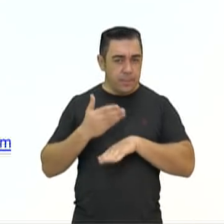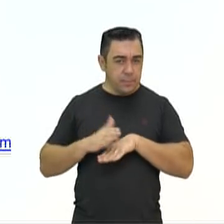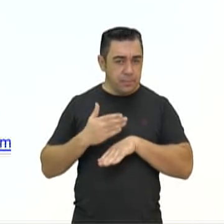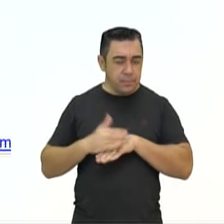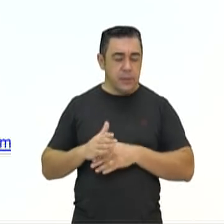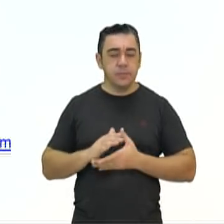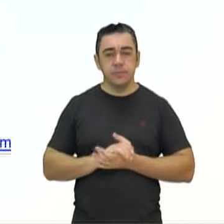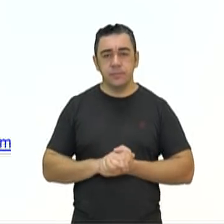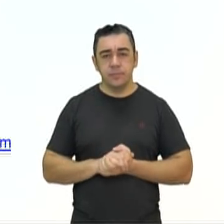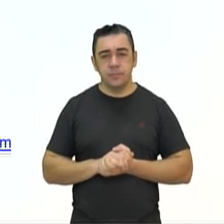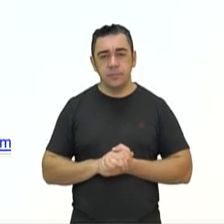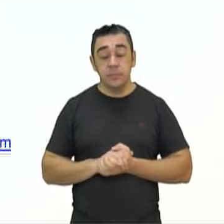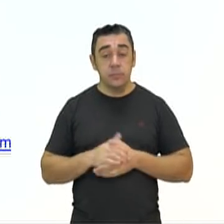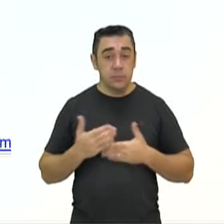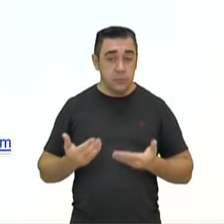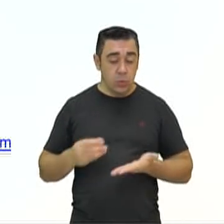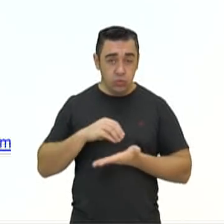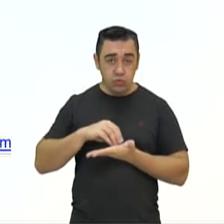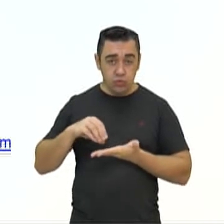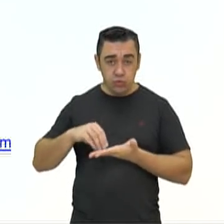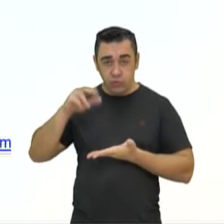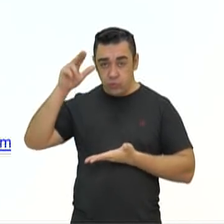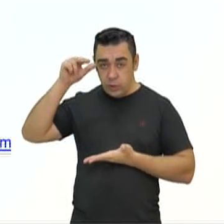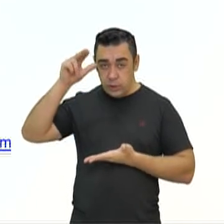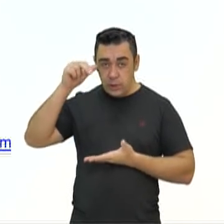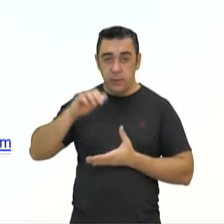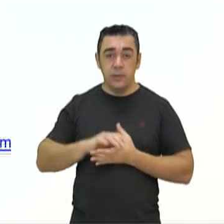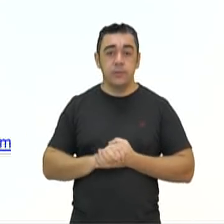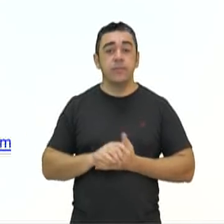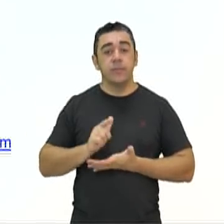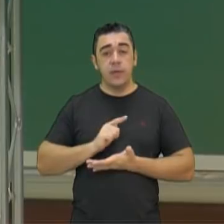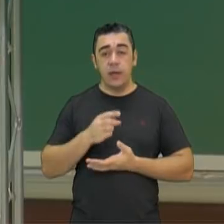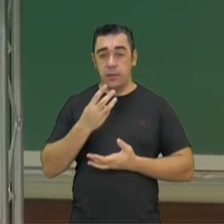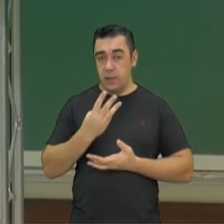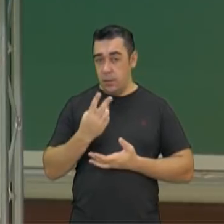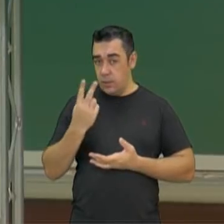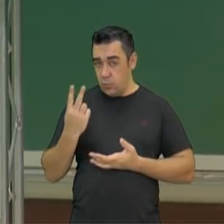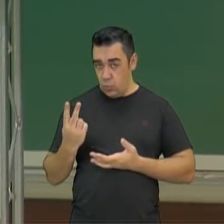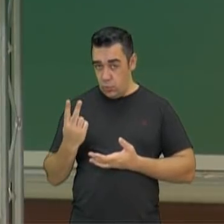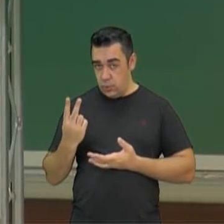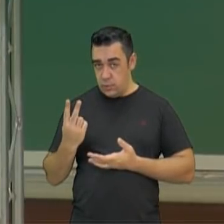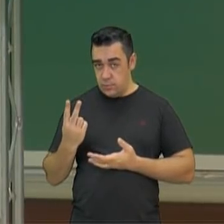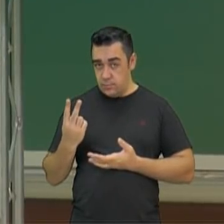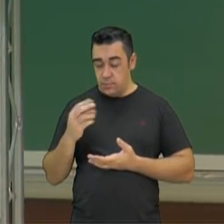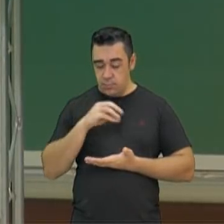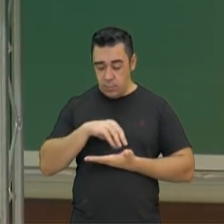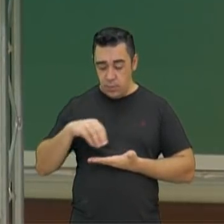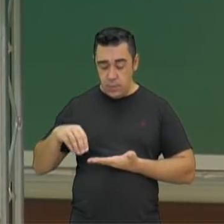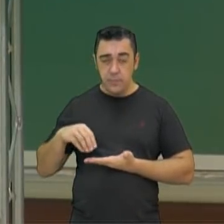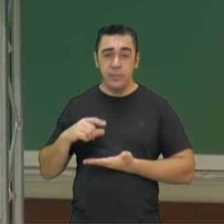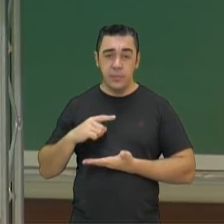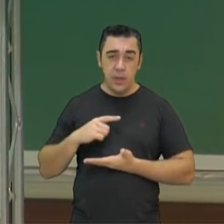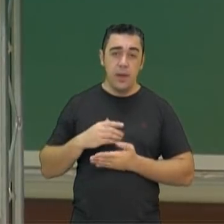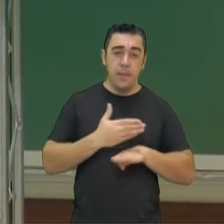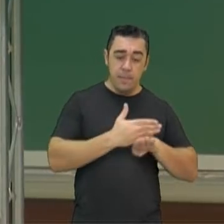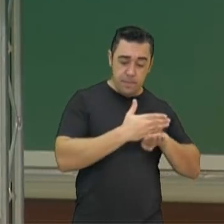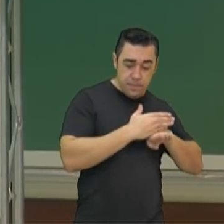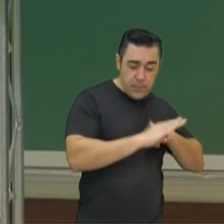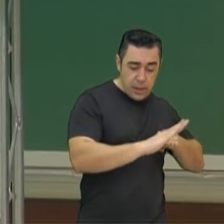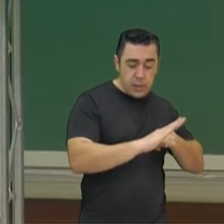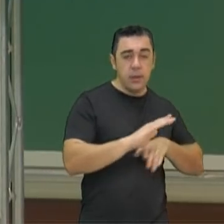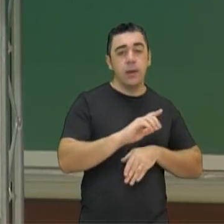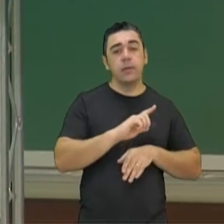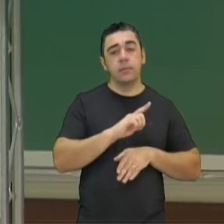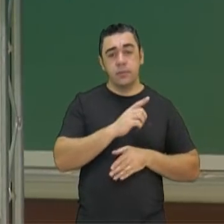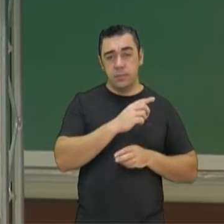jogo. Então, o jogo de xadrez possui no total 32 peças, sendo 16 claras e 16 peças escuras.